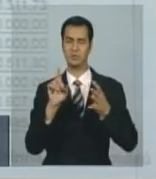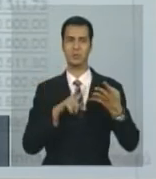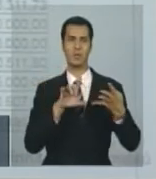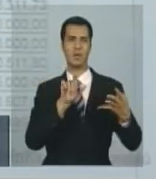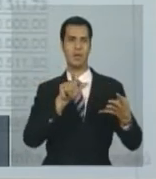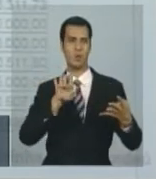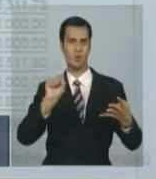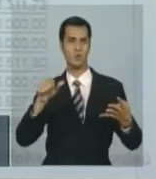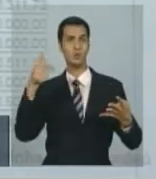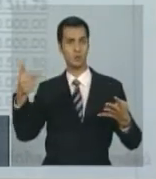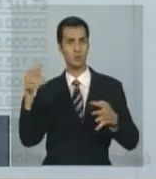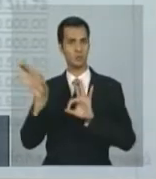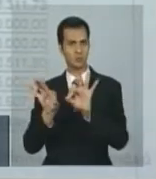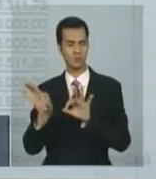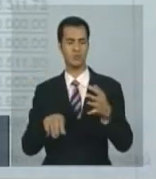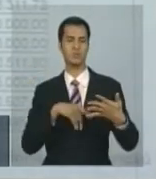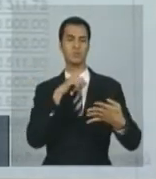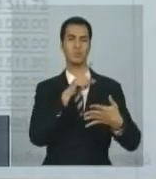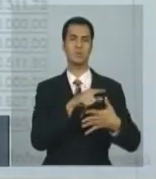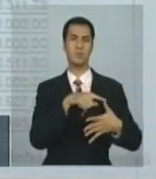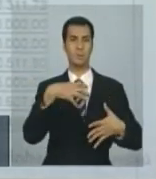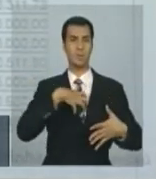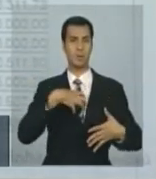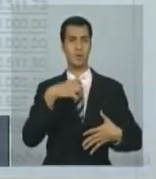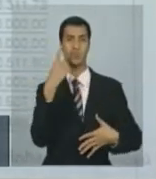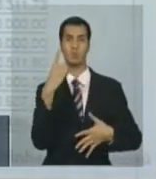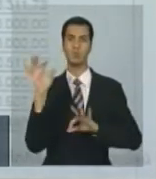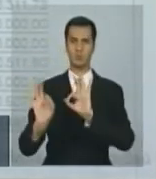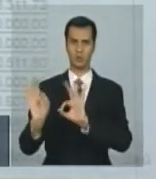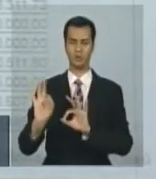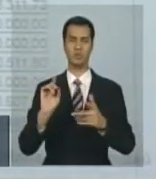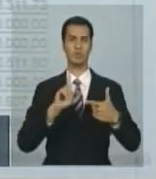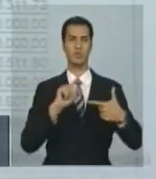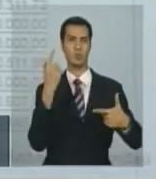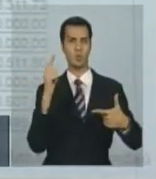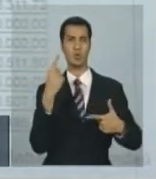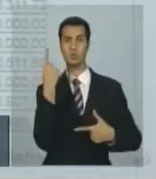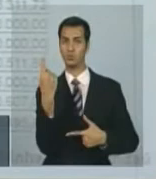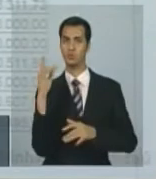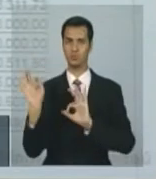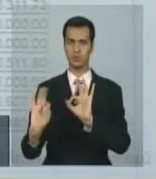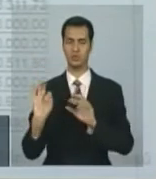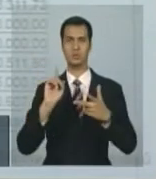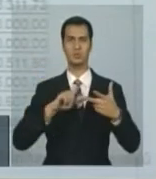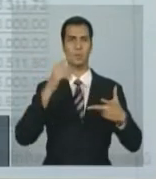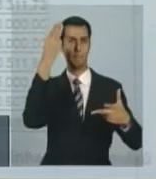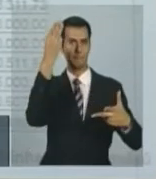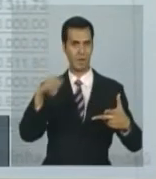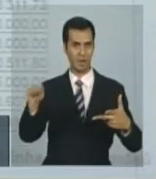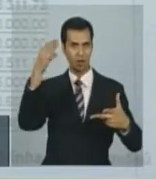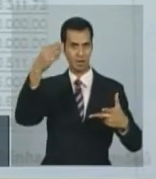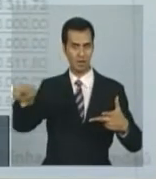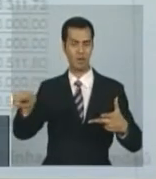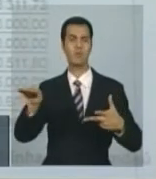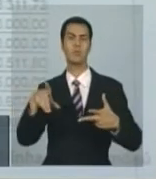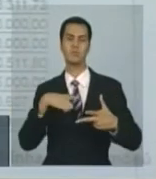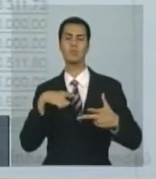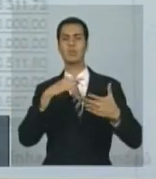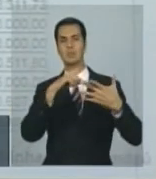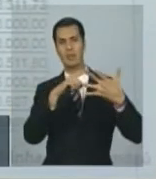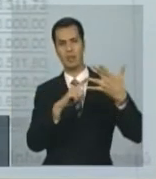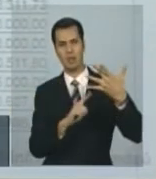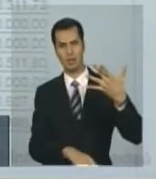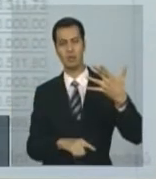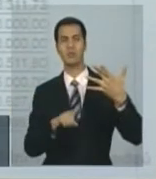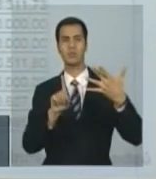2, Ceará com 2 projetos, a Bahia com 1, Goiás com 1, Maranhão, e aí vem os outros estados que